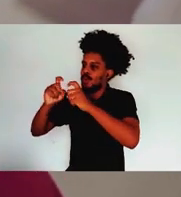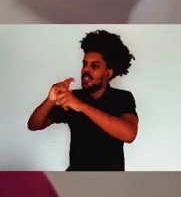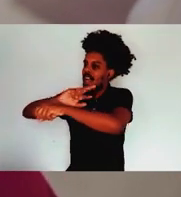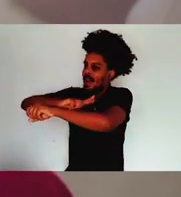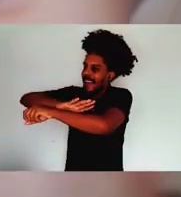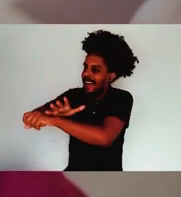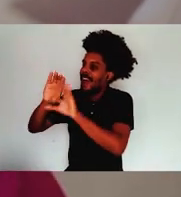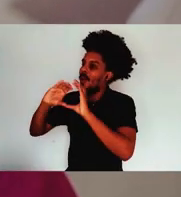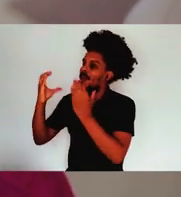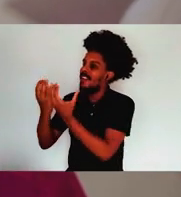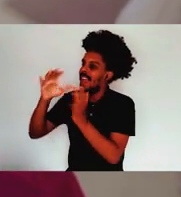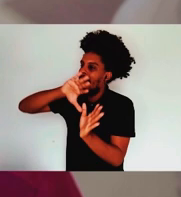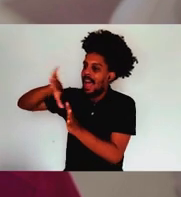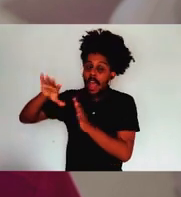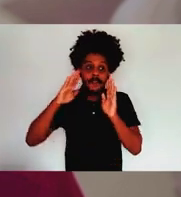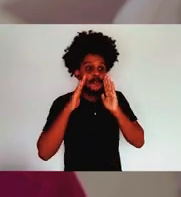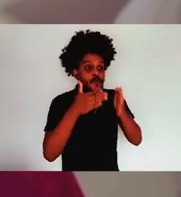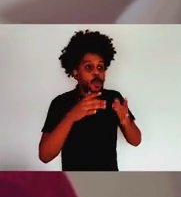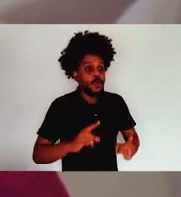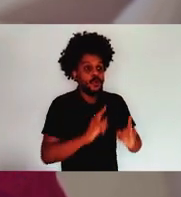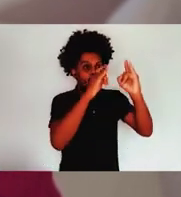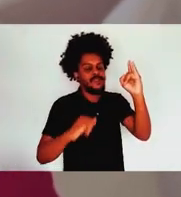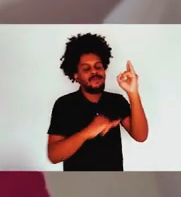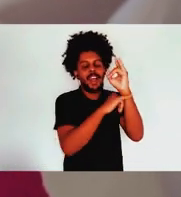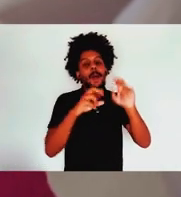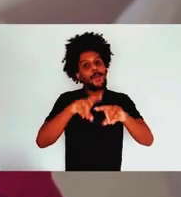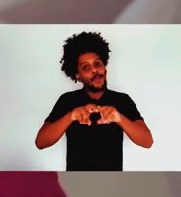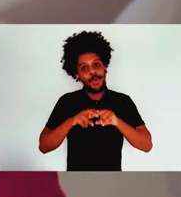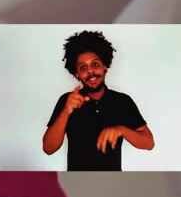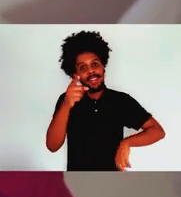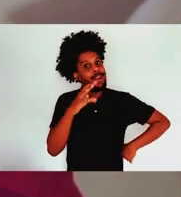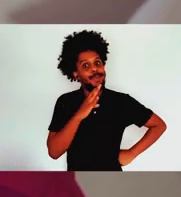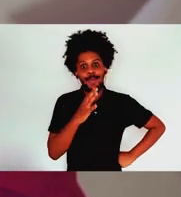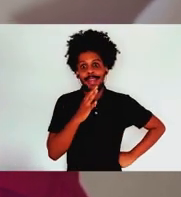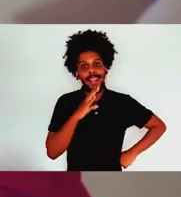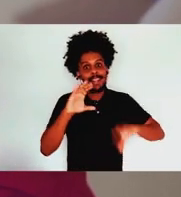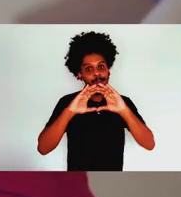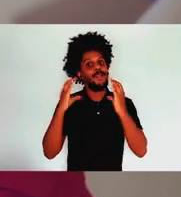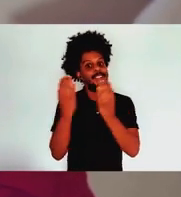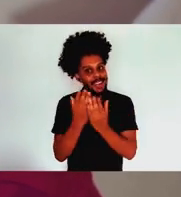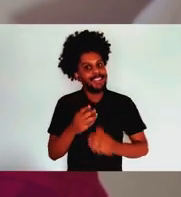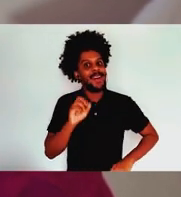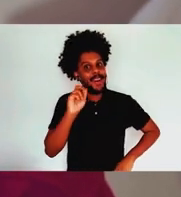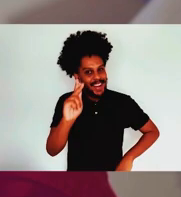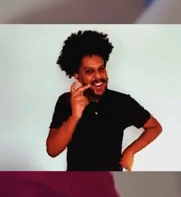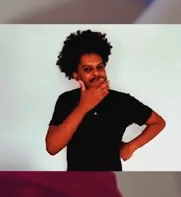da conferência para o assunto do terrorismo. Então, por isso que talvez Heraldo não conheça a conferência de Durban.